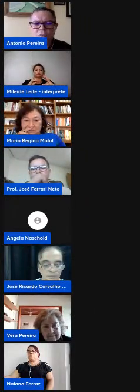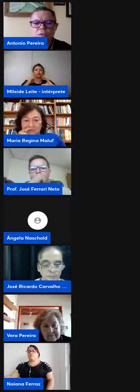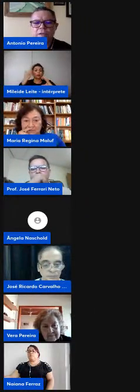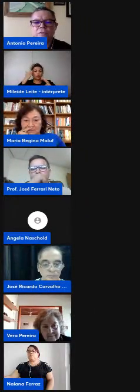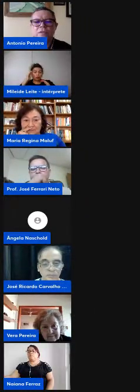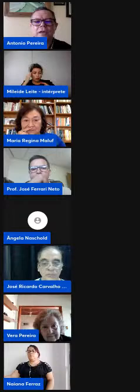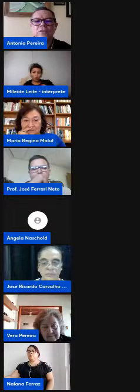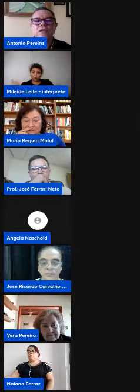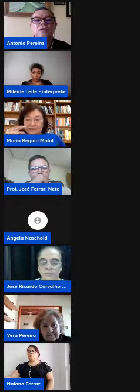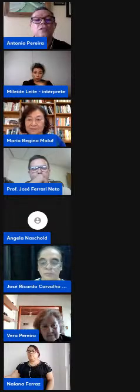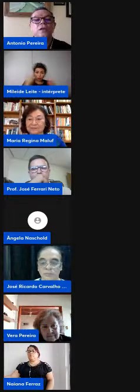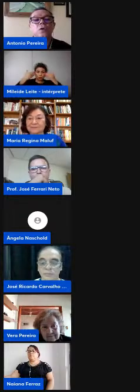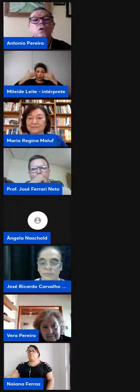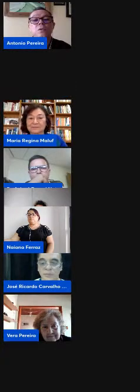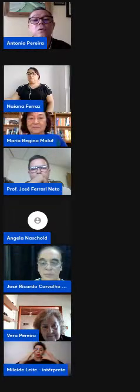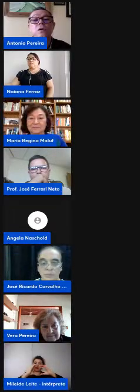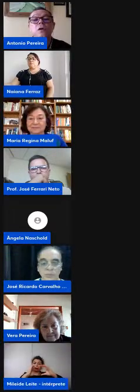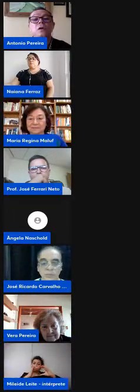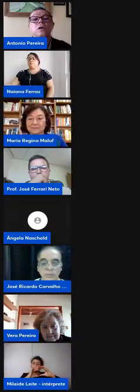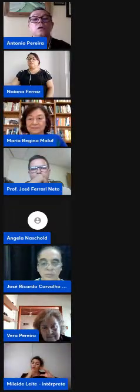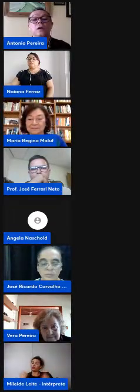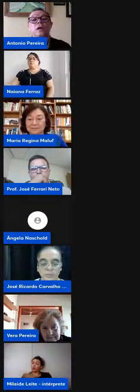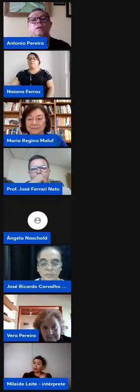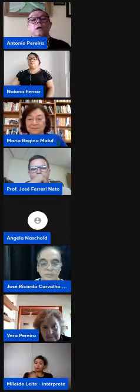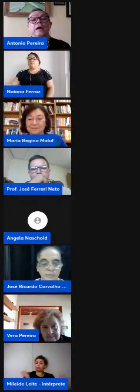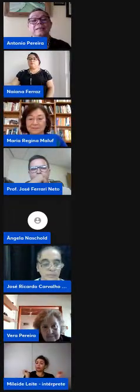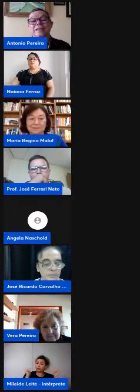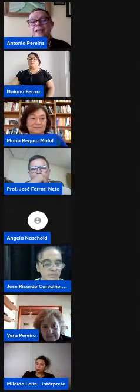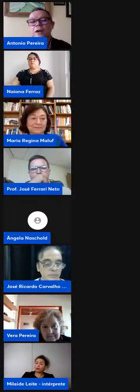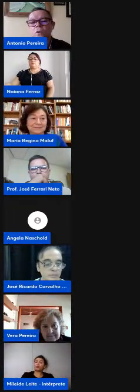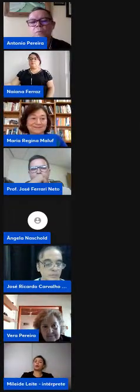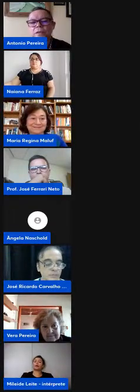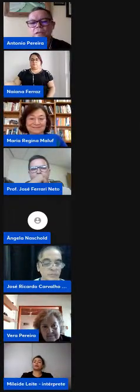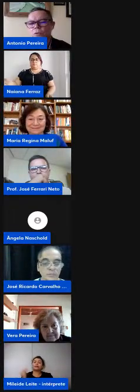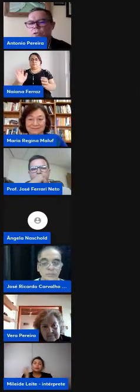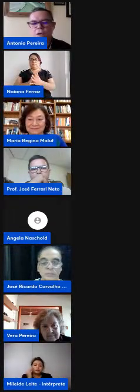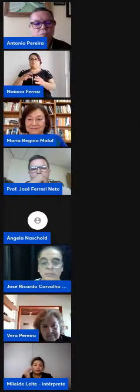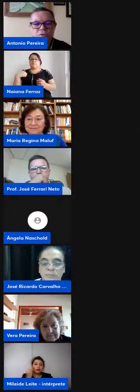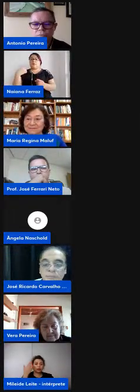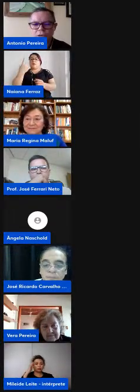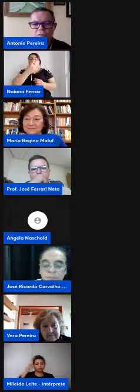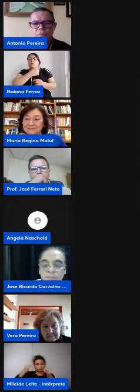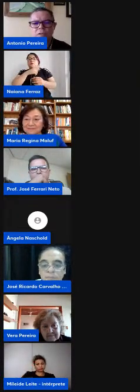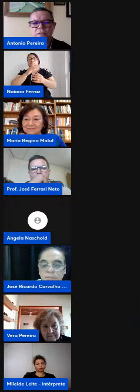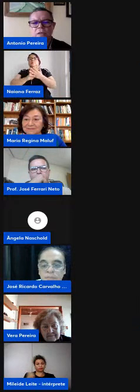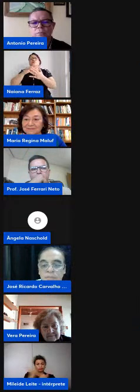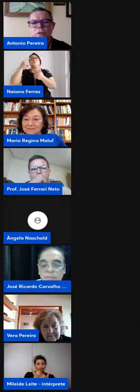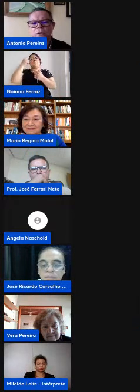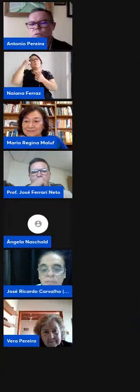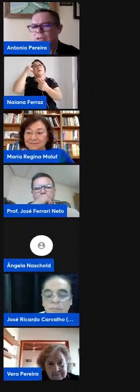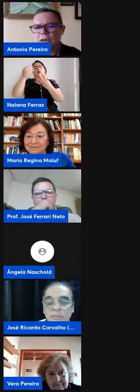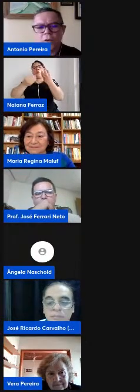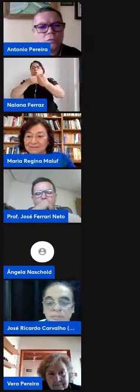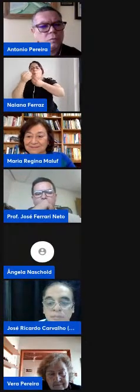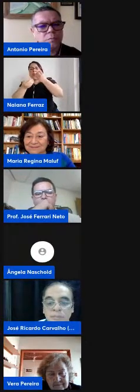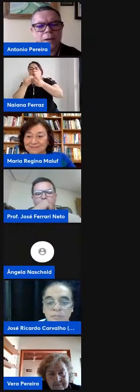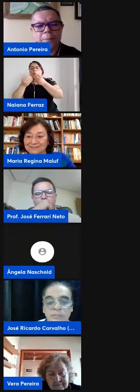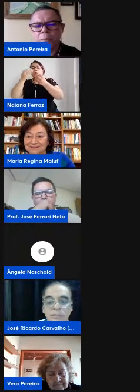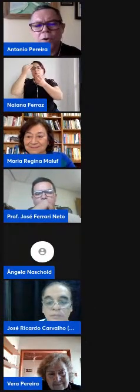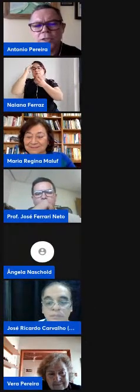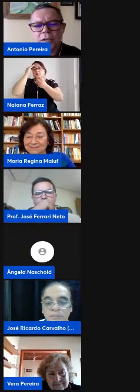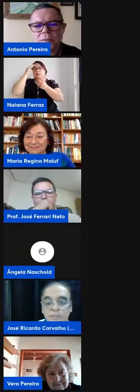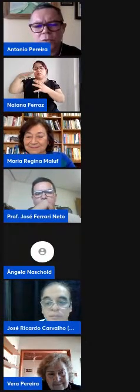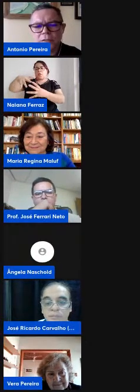nos nossos modelos internos, a gente tem como, né, a tentar compreender o que é o multiverso, por exemplo, o que é